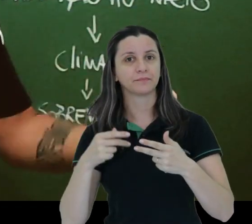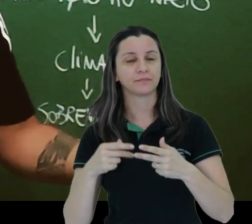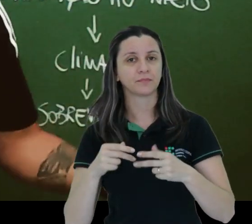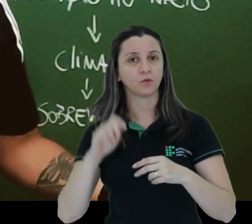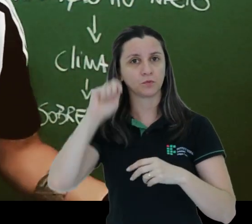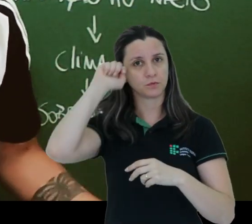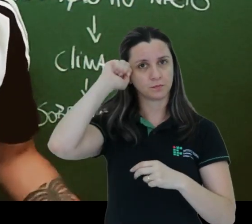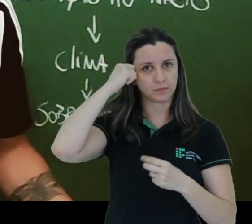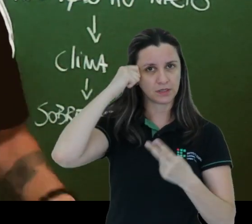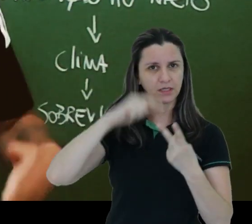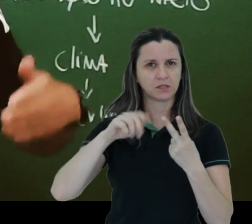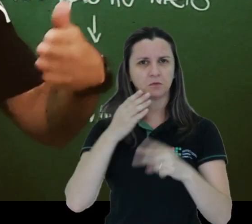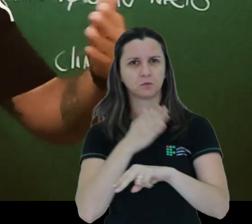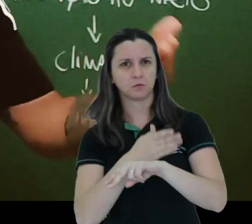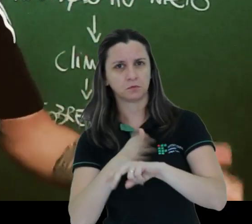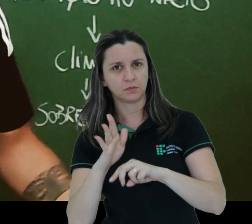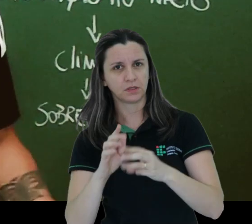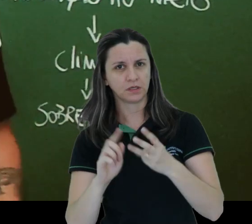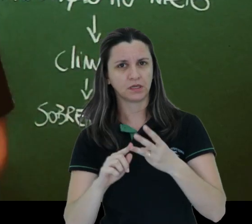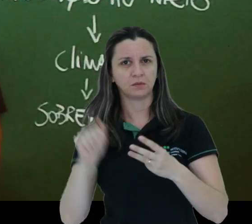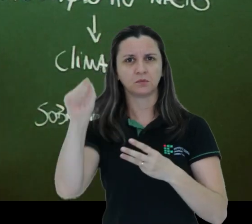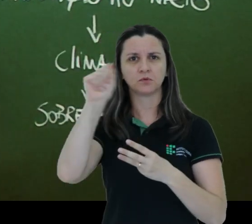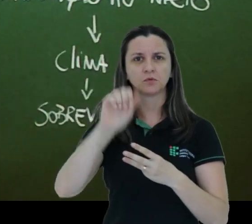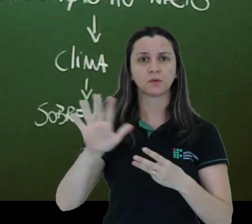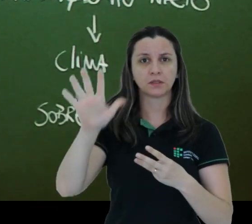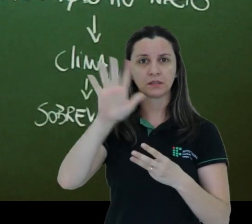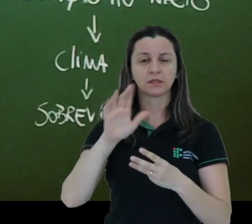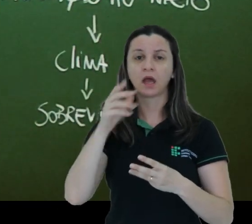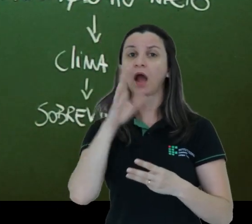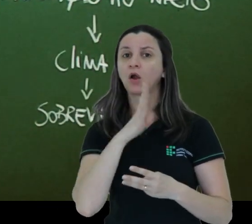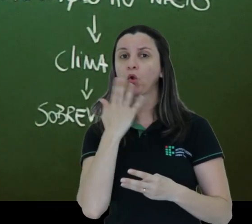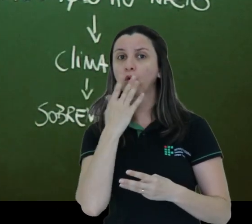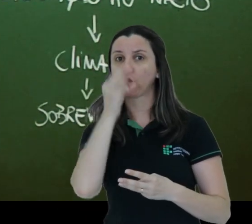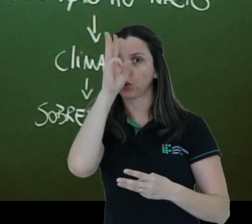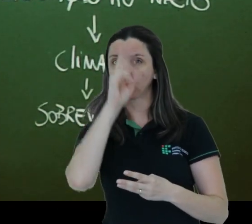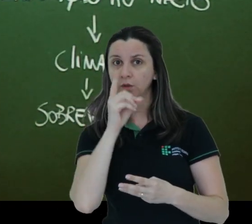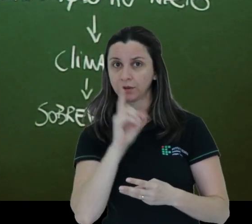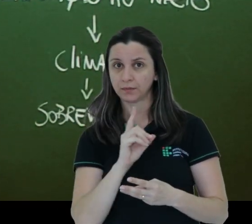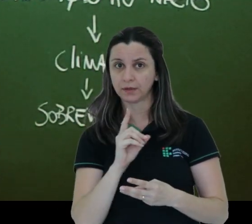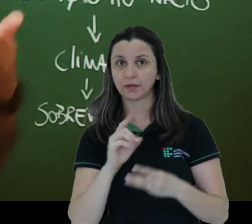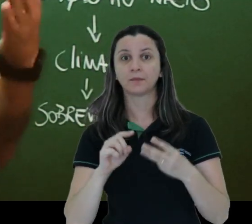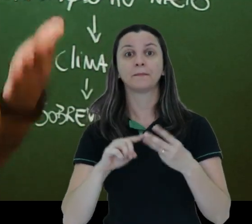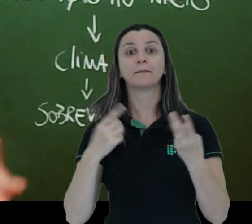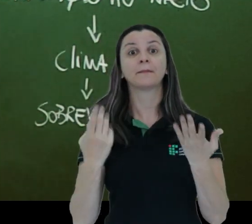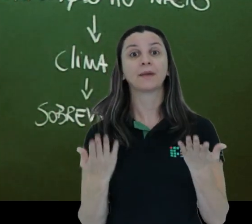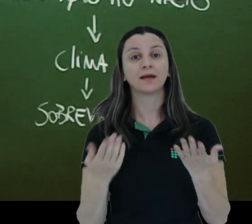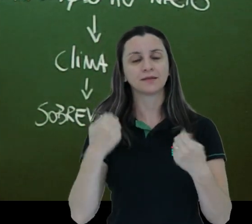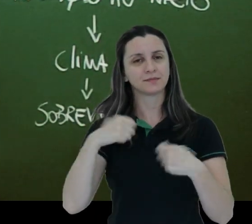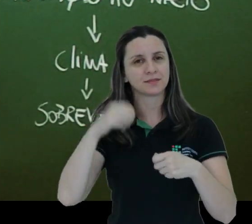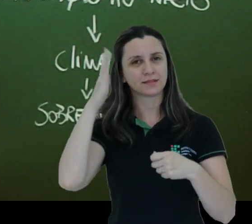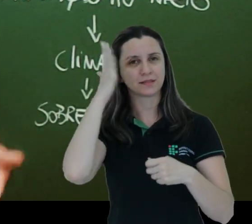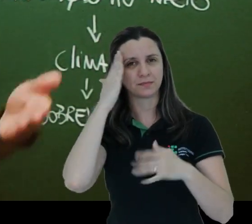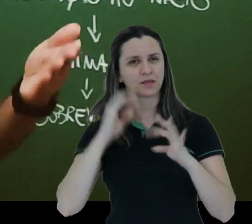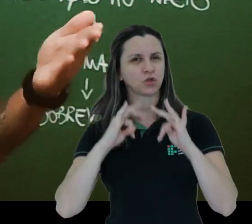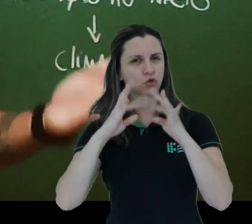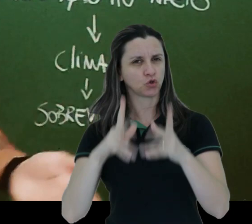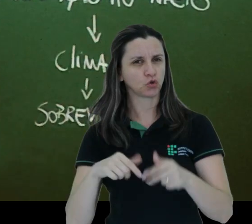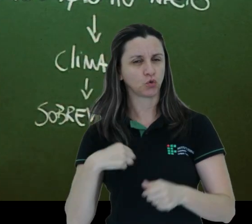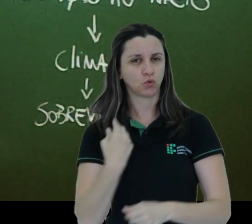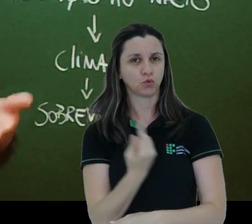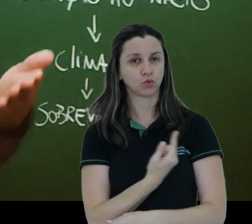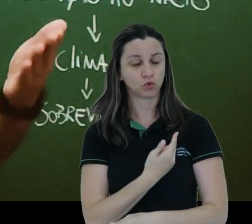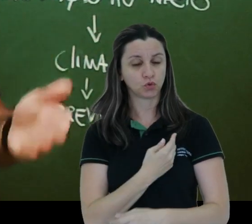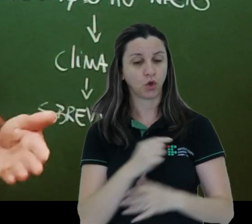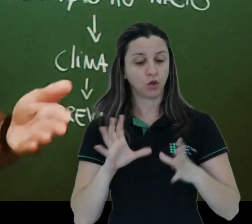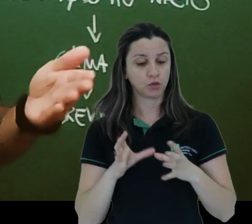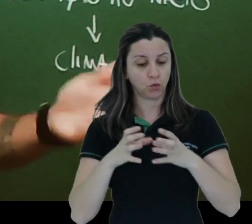dos pretos, dos brancos, dos asiáticos, chamados de amarelo, mas o que você deve saber é que todos